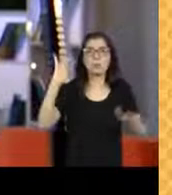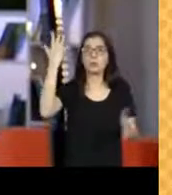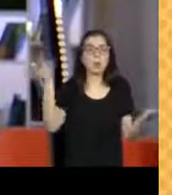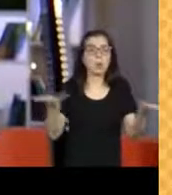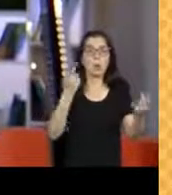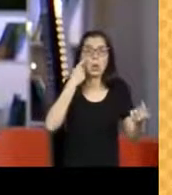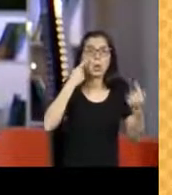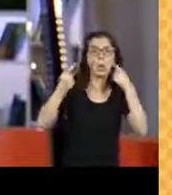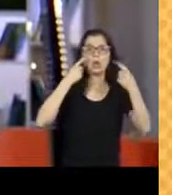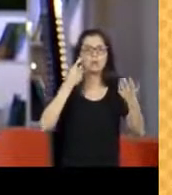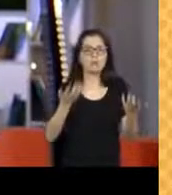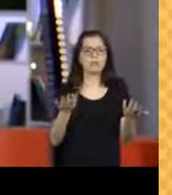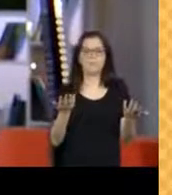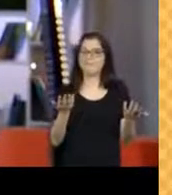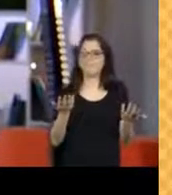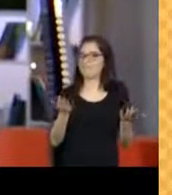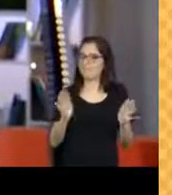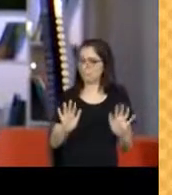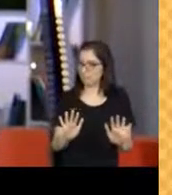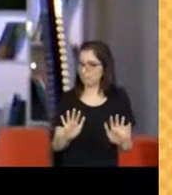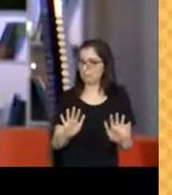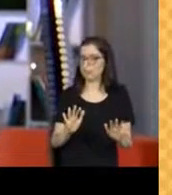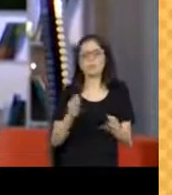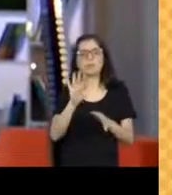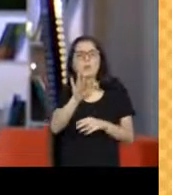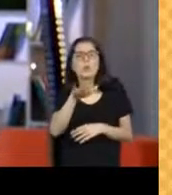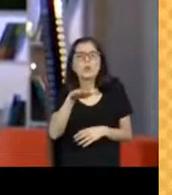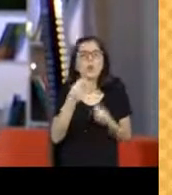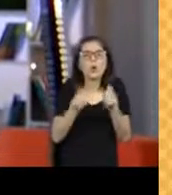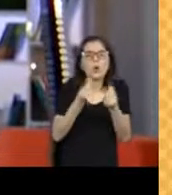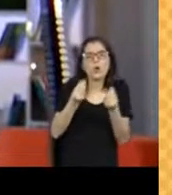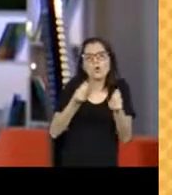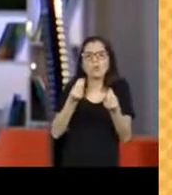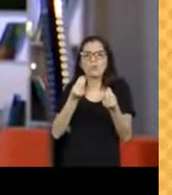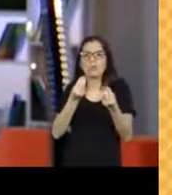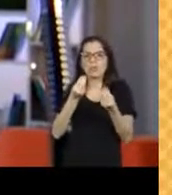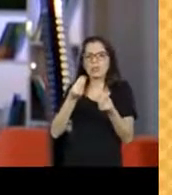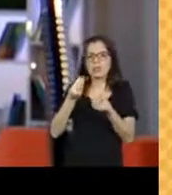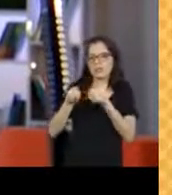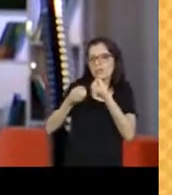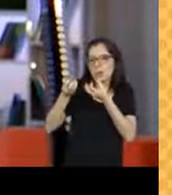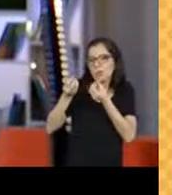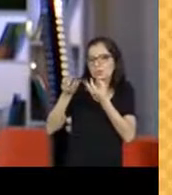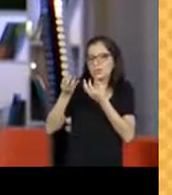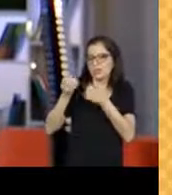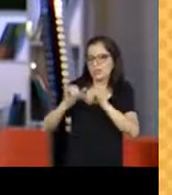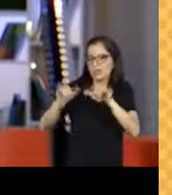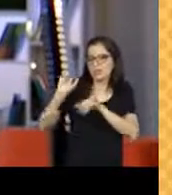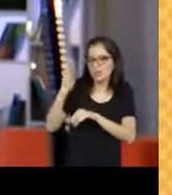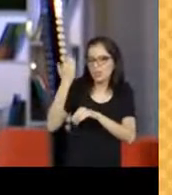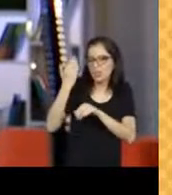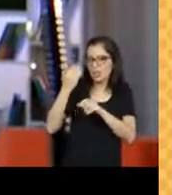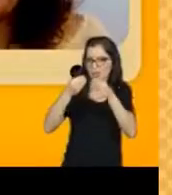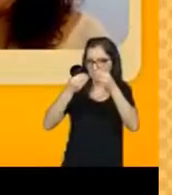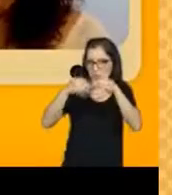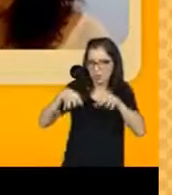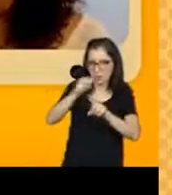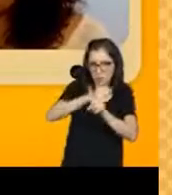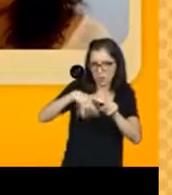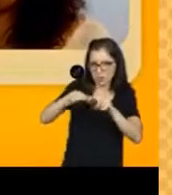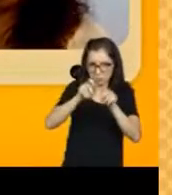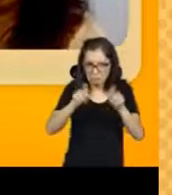pessoas. Thaís, de que maneira uma informação superficial ou falsa pode causar problema para a sociedade?